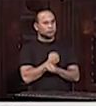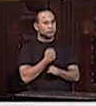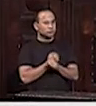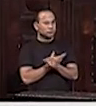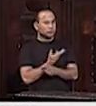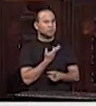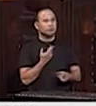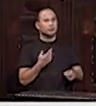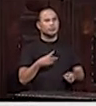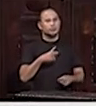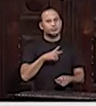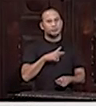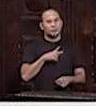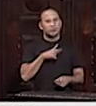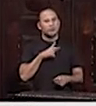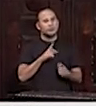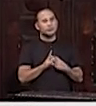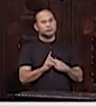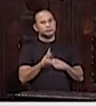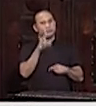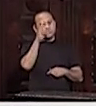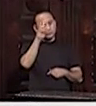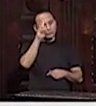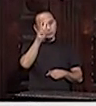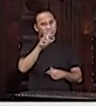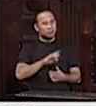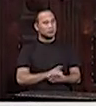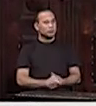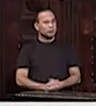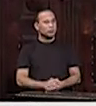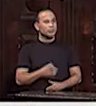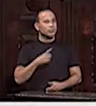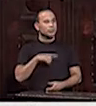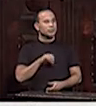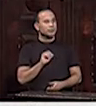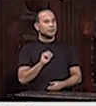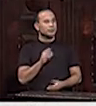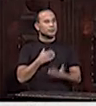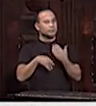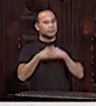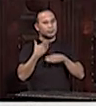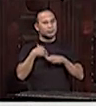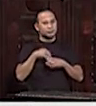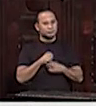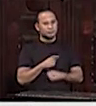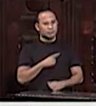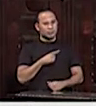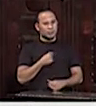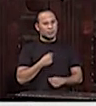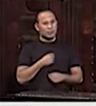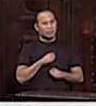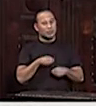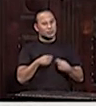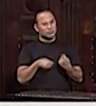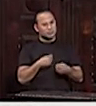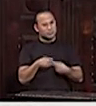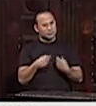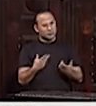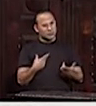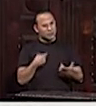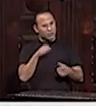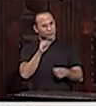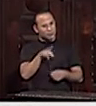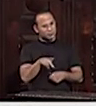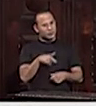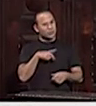a partir da própria rolagem da dívida histórica, que vem desde as renegociações no âmbito da aprovação da